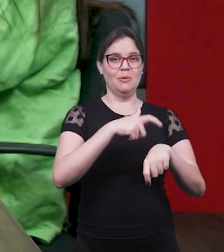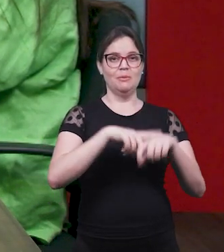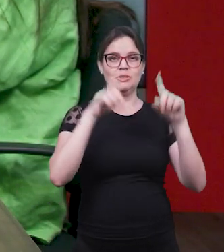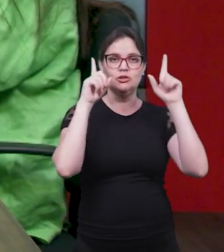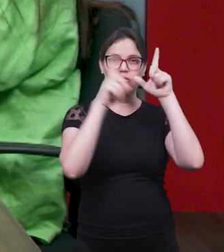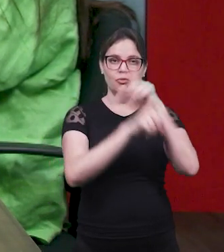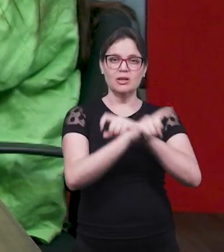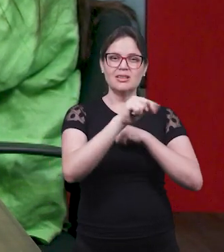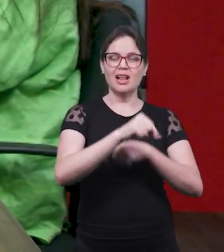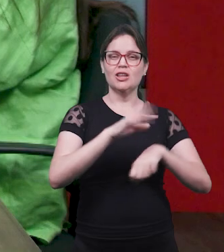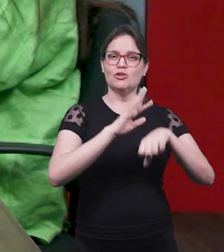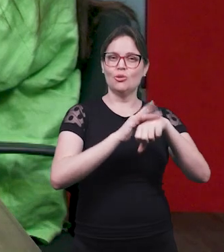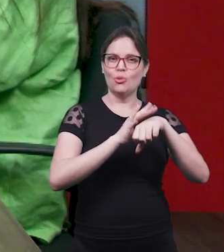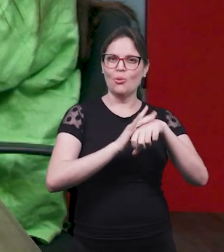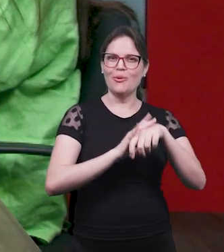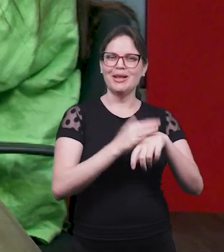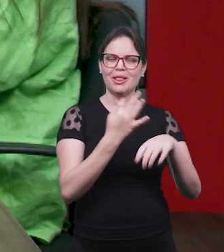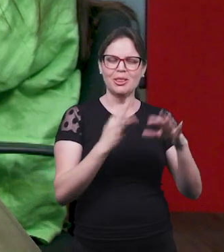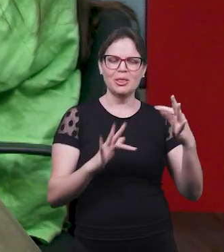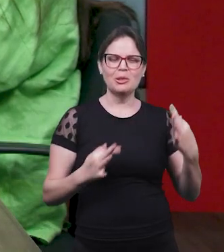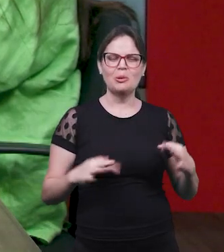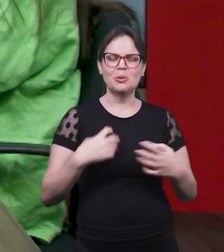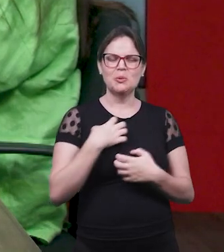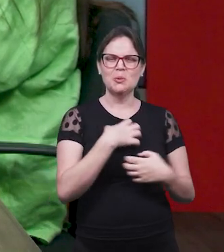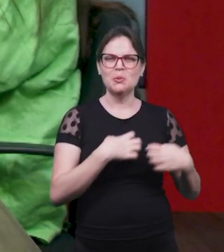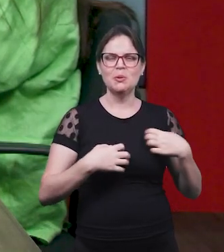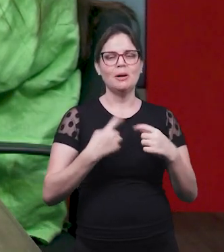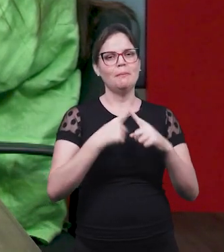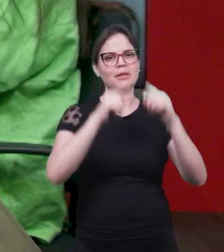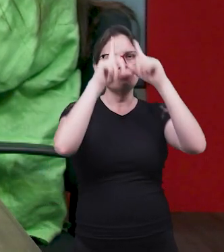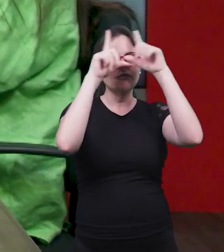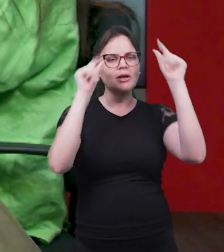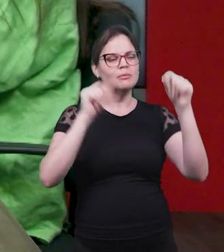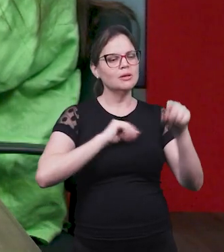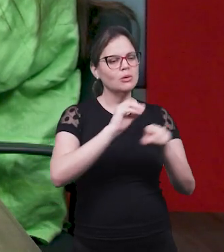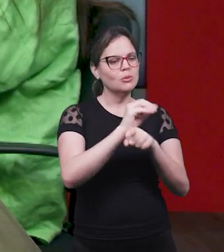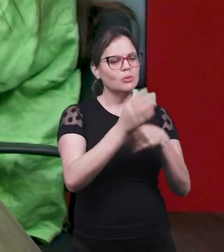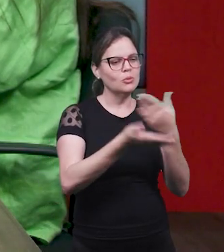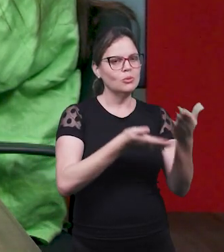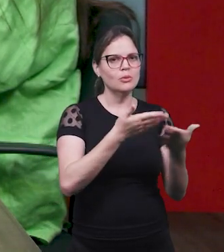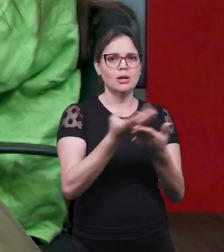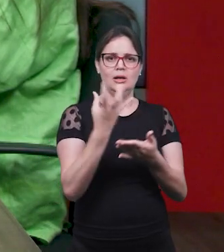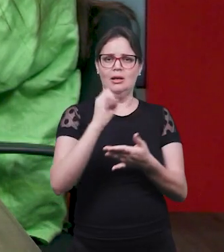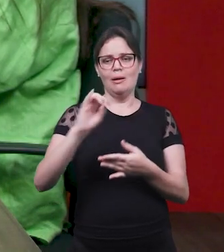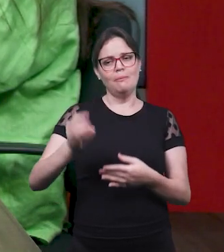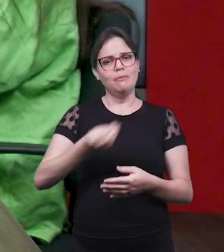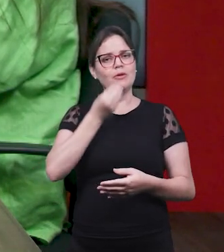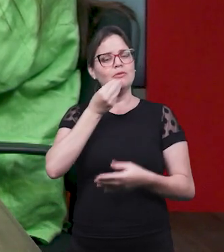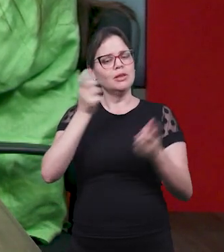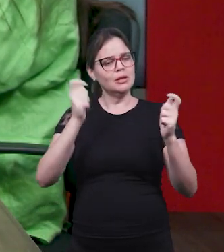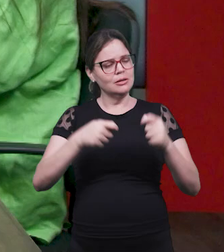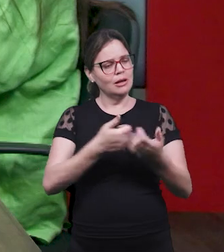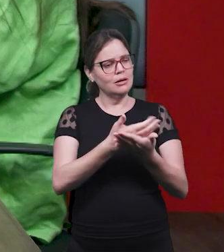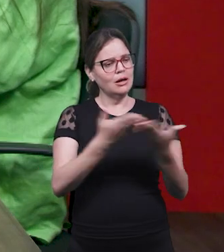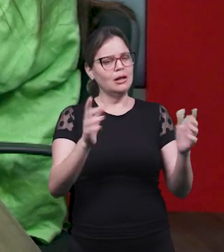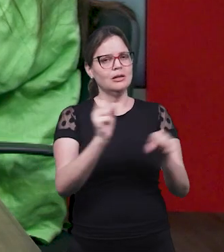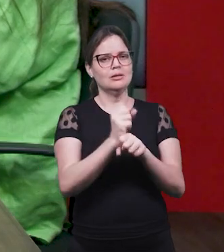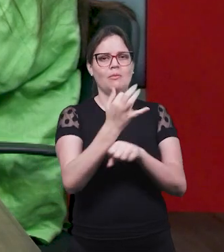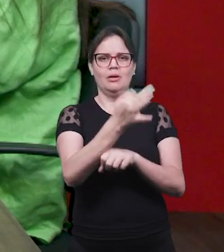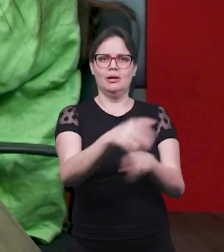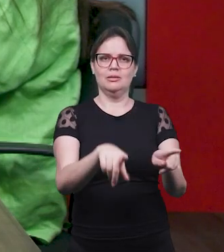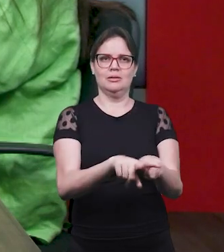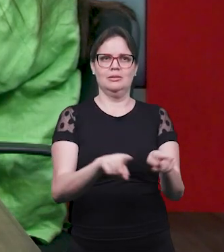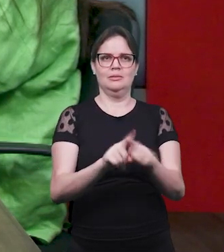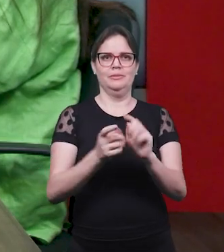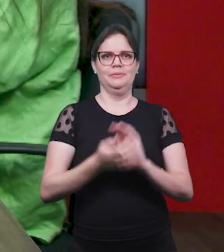um momento menos penoso, né? Isso. E até uma palavra de esperança também, não é? Afastando um pouquinho